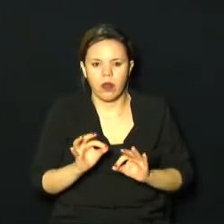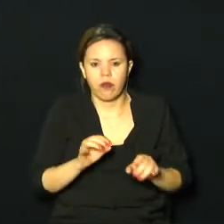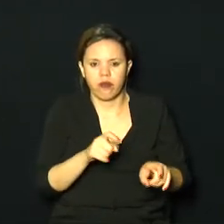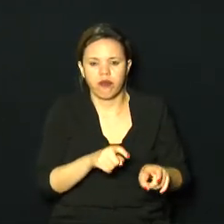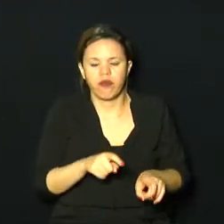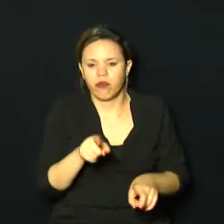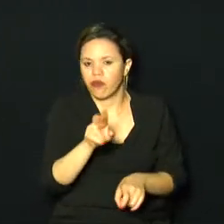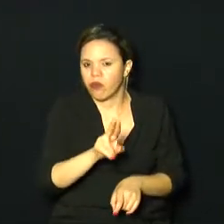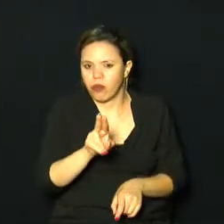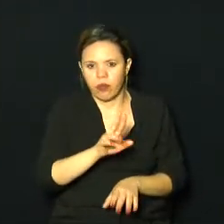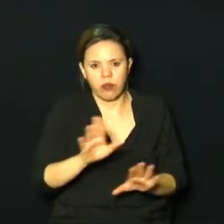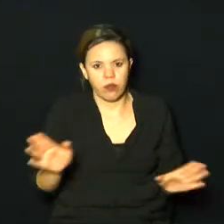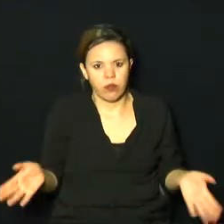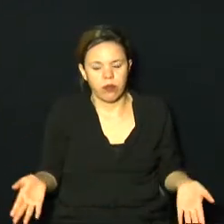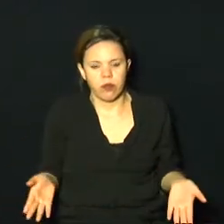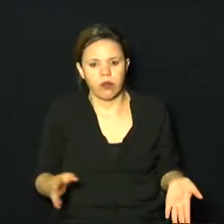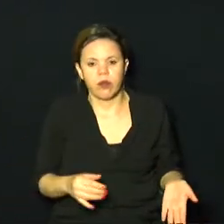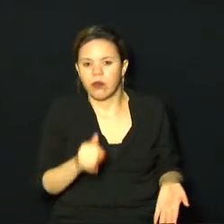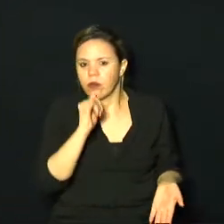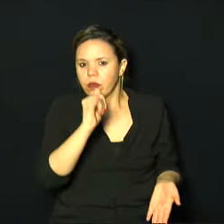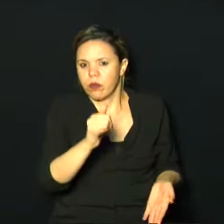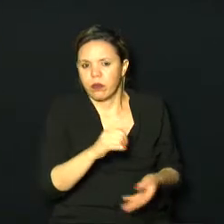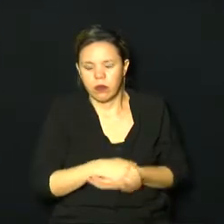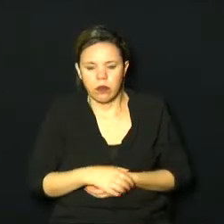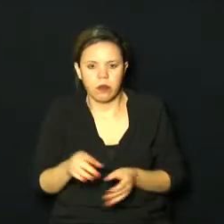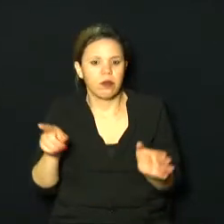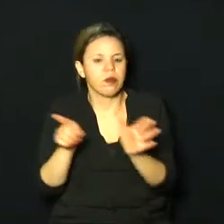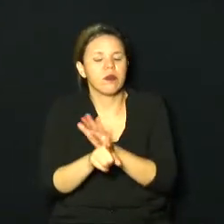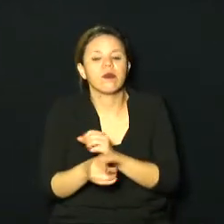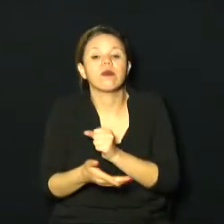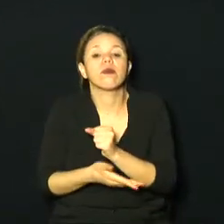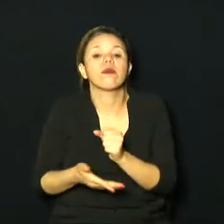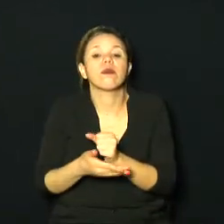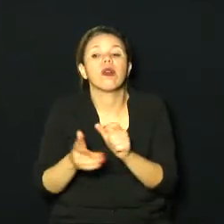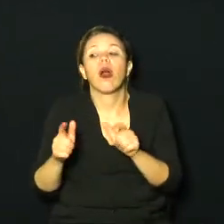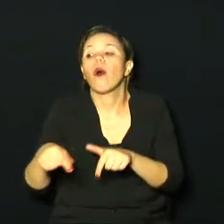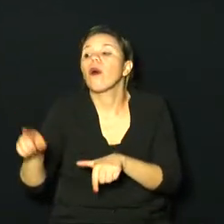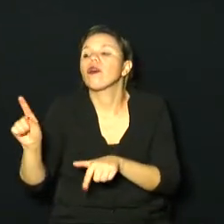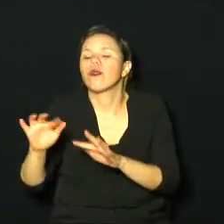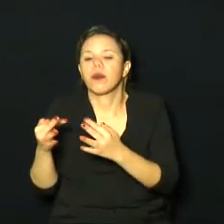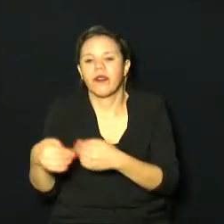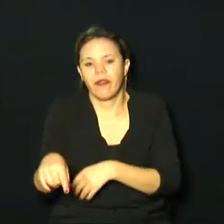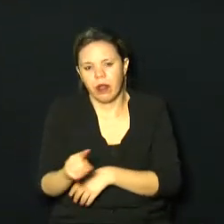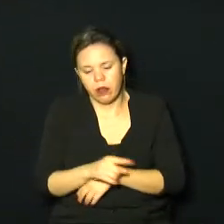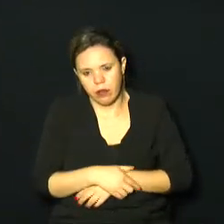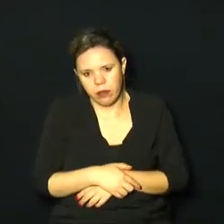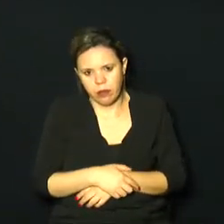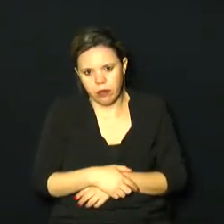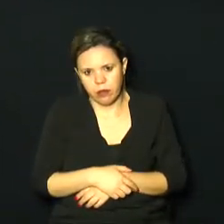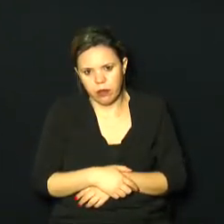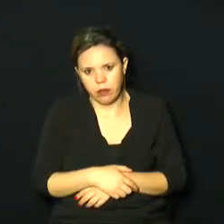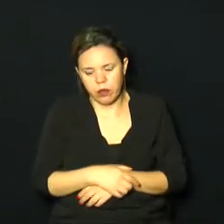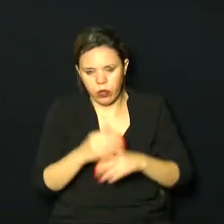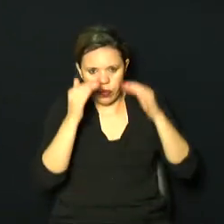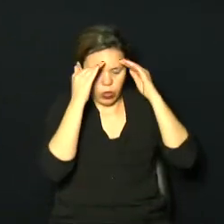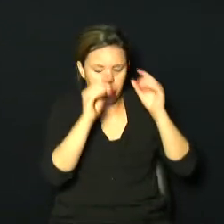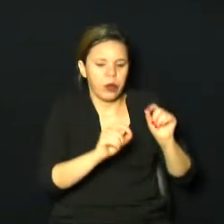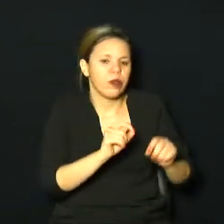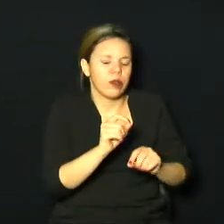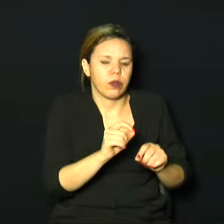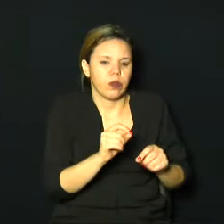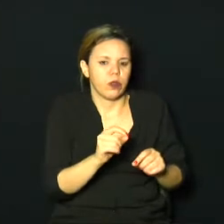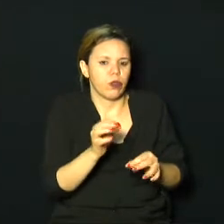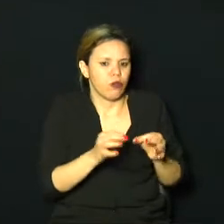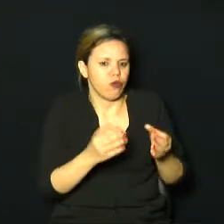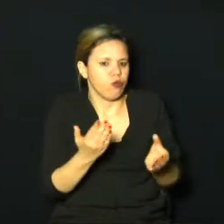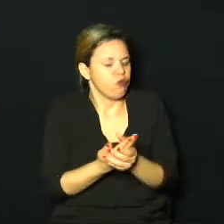utilizando. Dito isso, a pergunta básica, para onde suas famílias vão? Quer dizer, então vai cumprir uma ordem